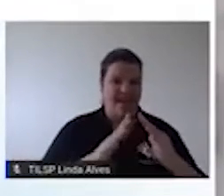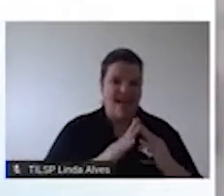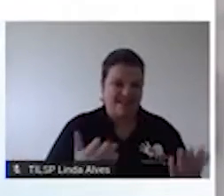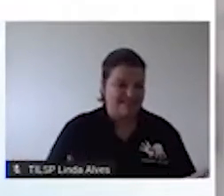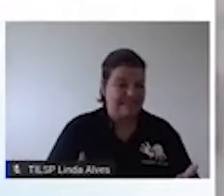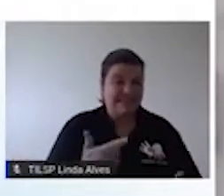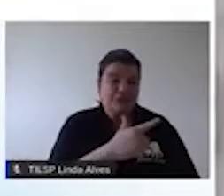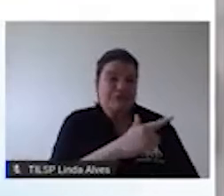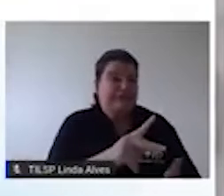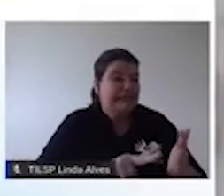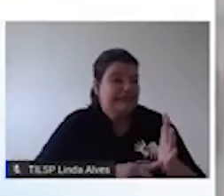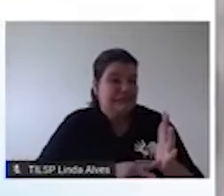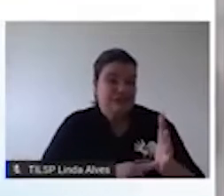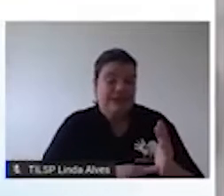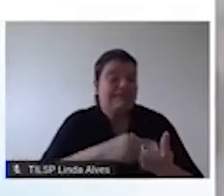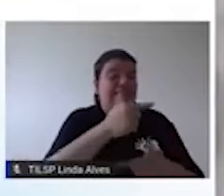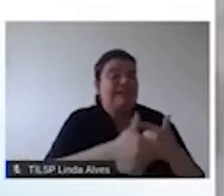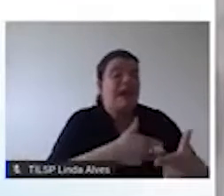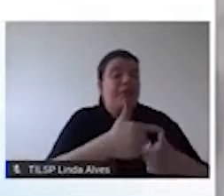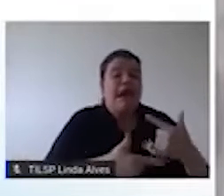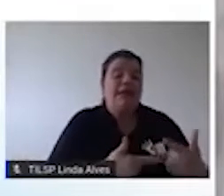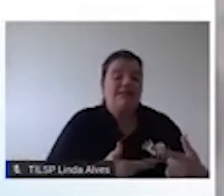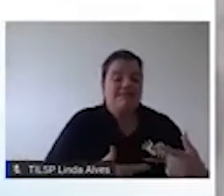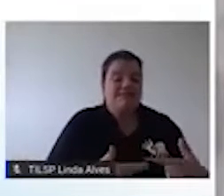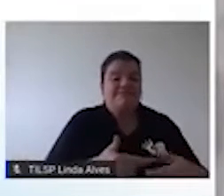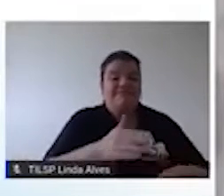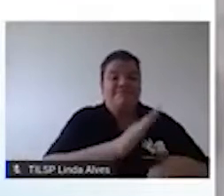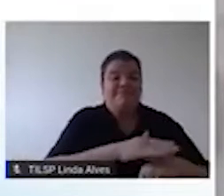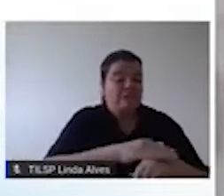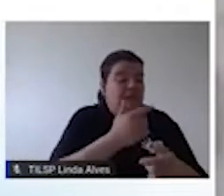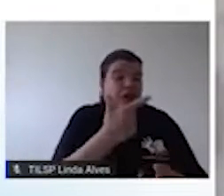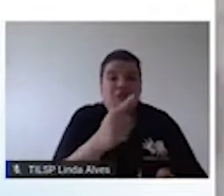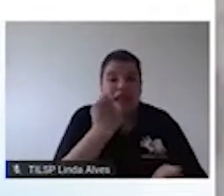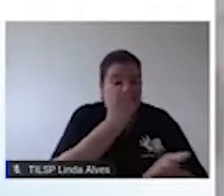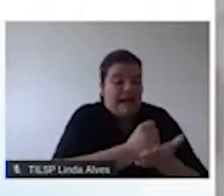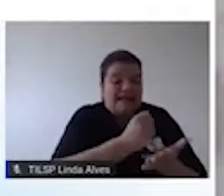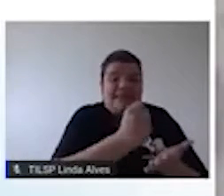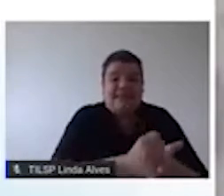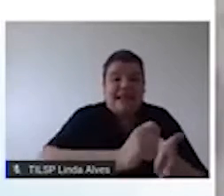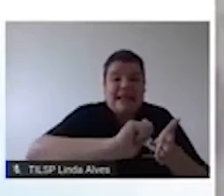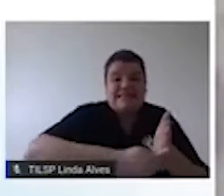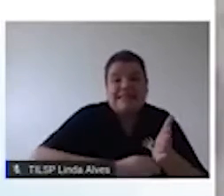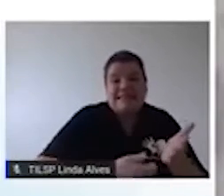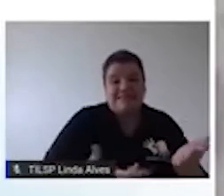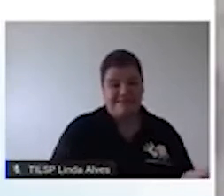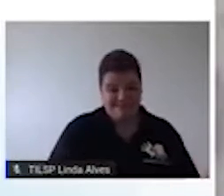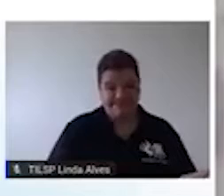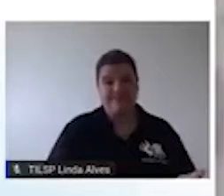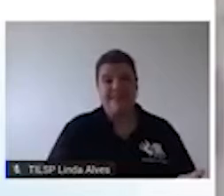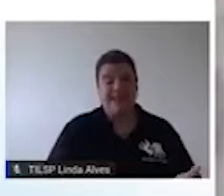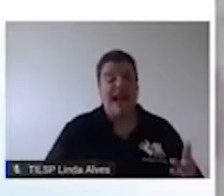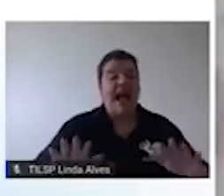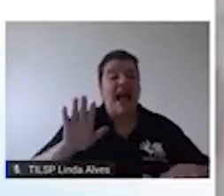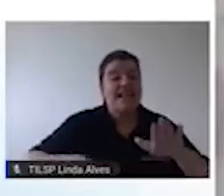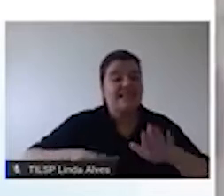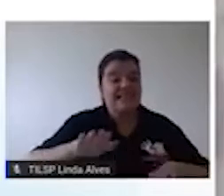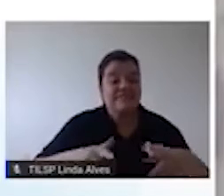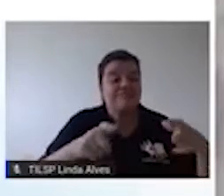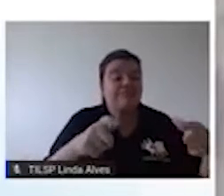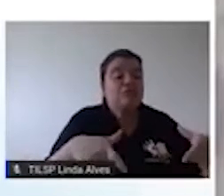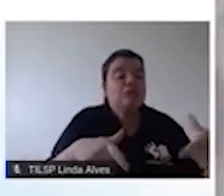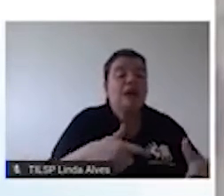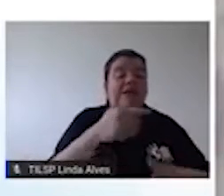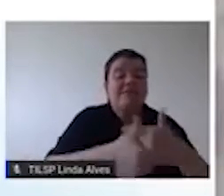é? Esses não têm digamos, uma carteira assinada. Esses não têm, às vezes, nenhum local físico